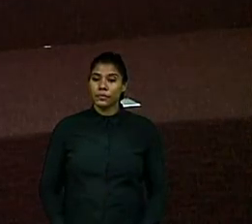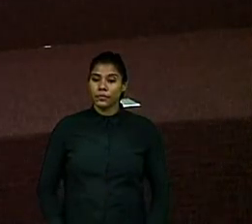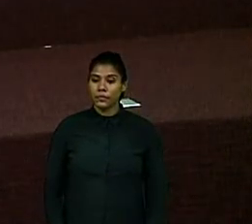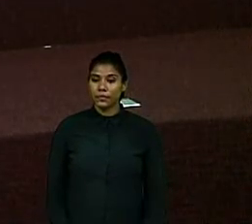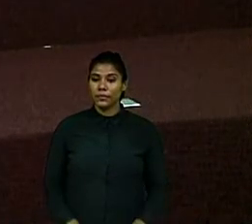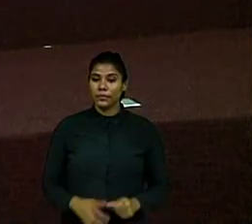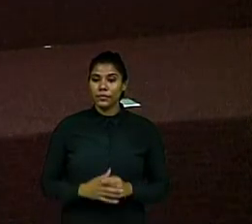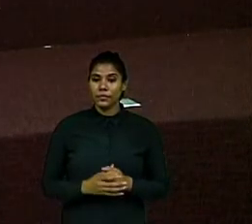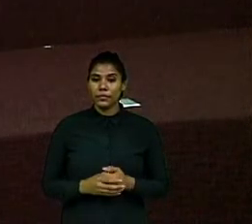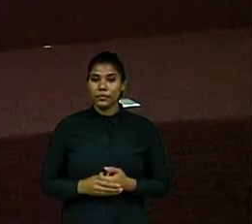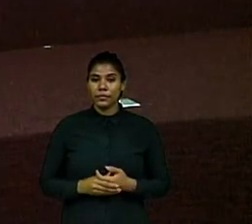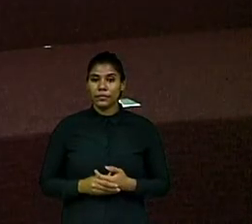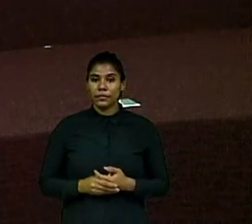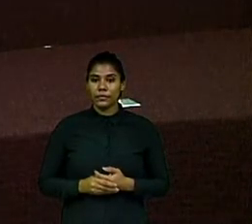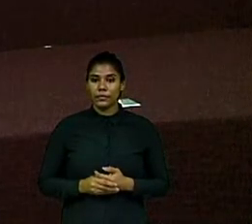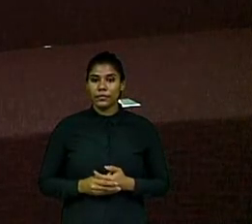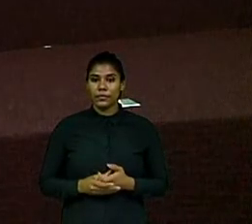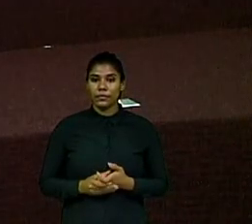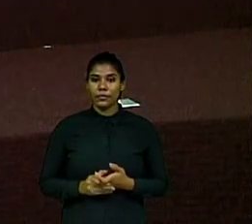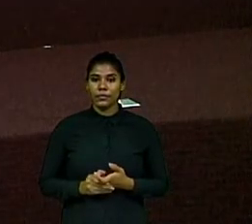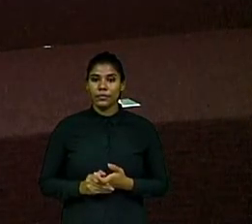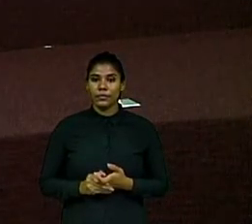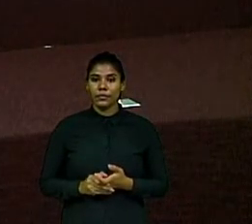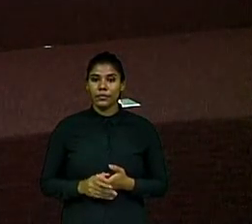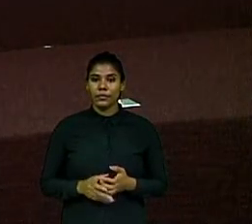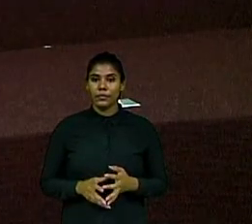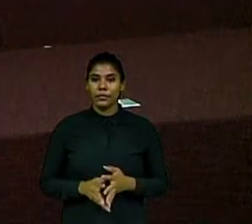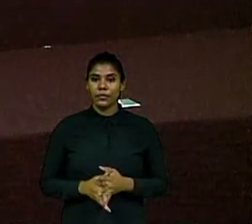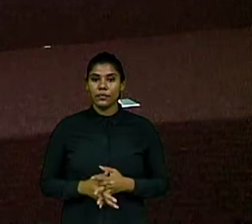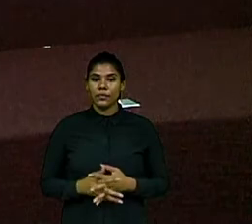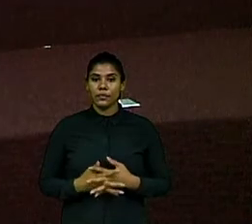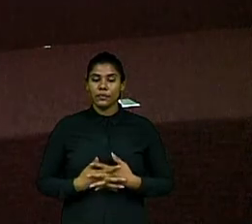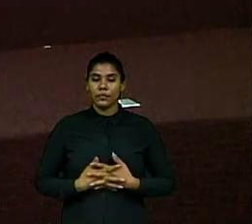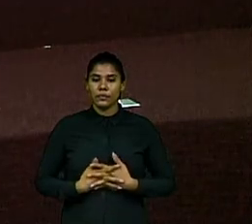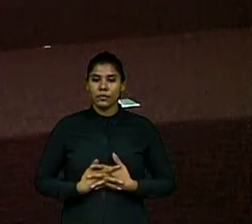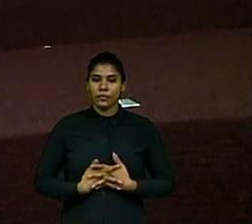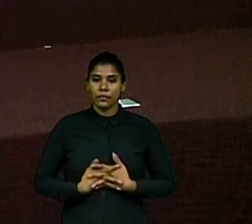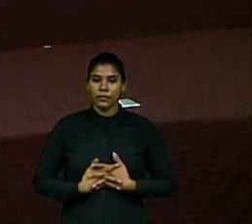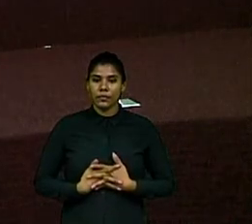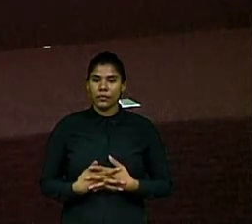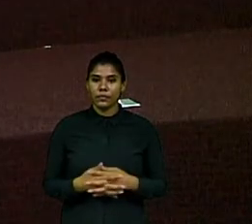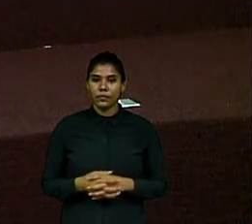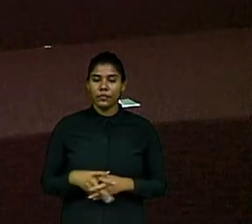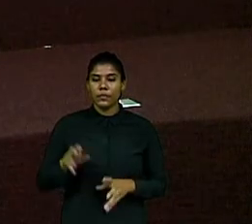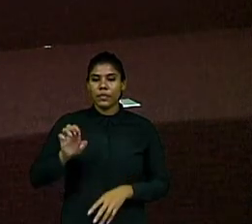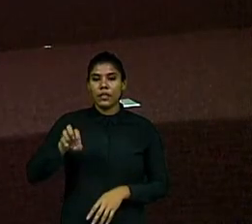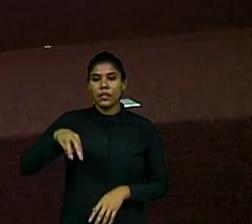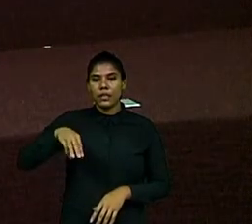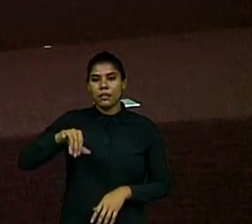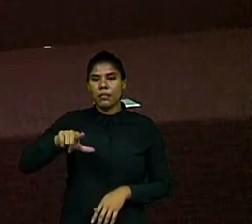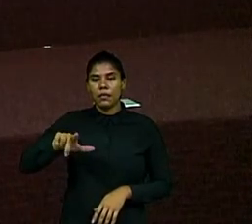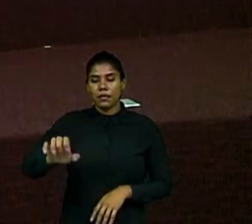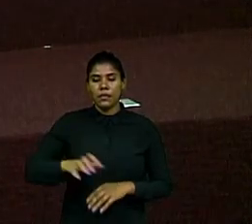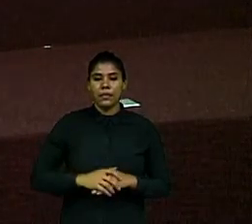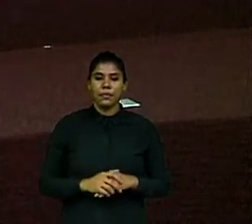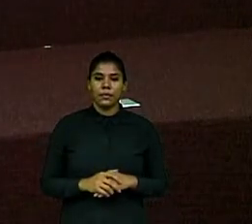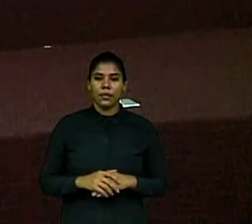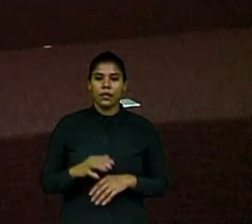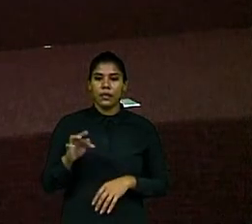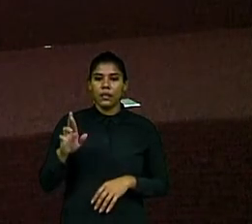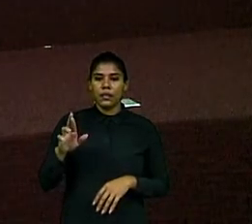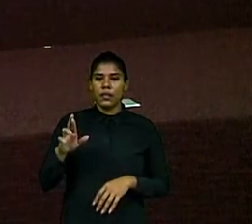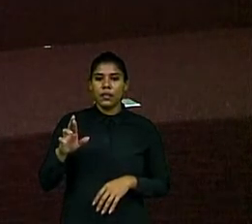Joseph perdão Alexandre Monteiro Martins Emily Barbosa de Souza Francisco